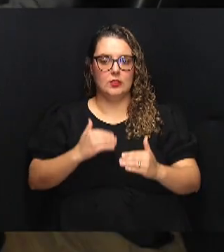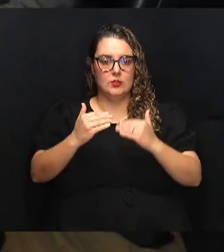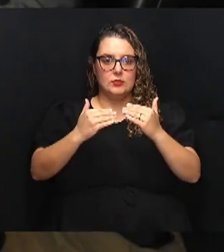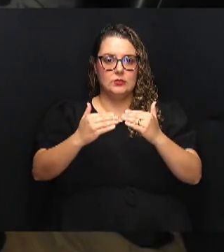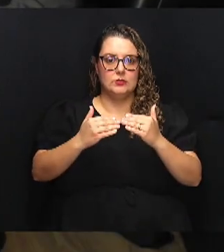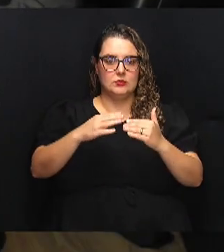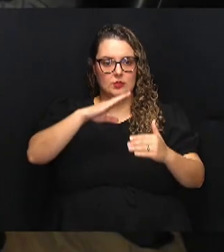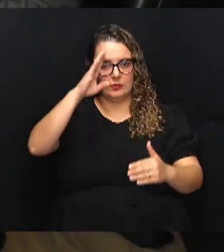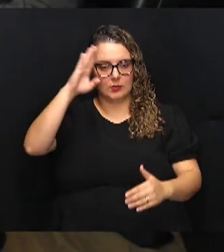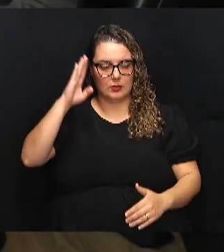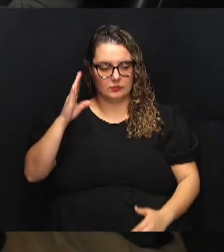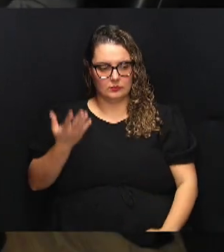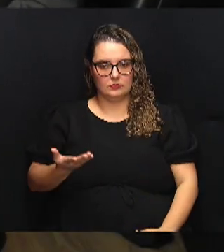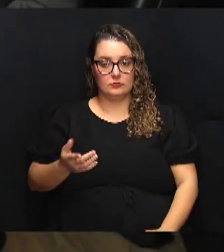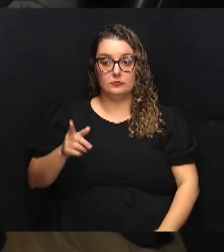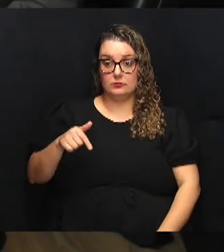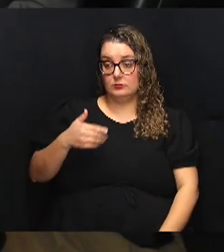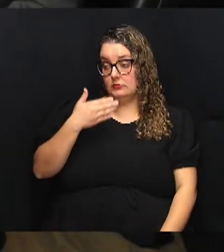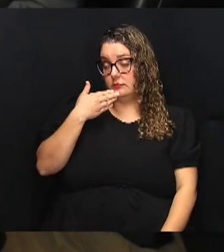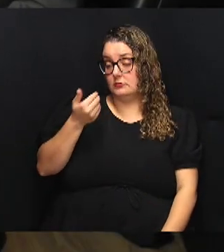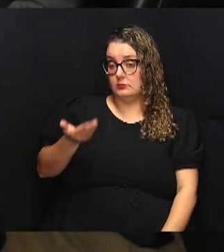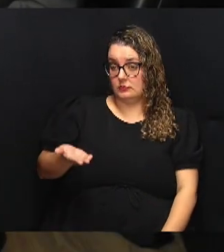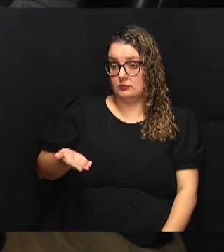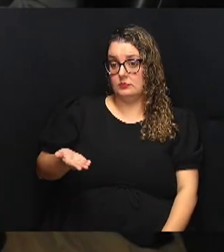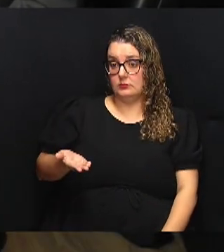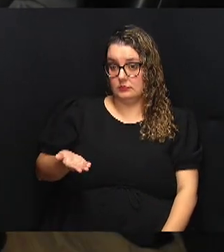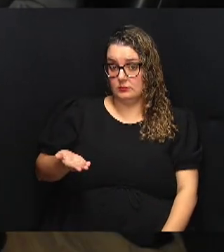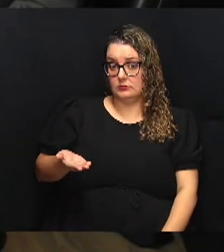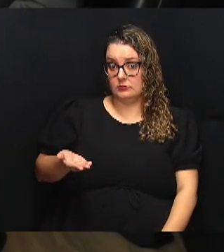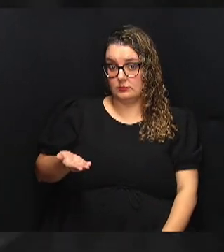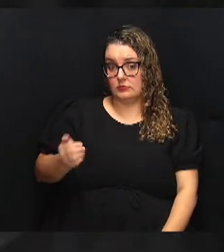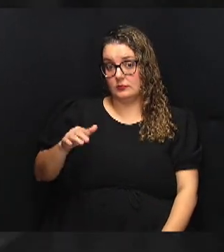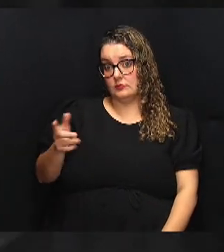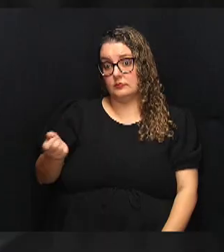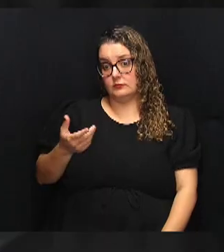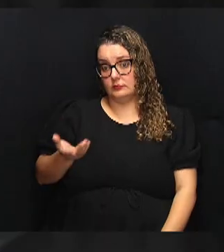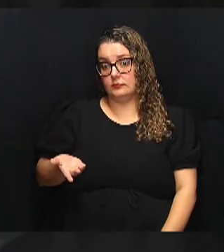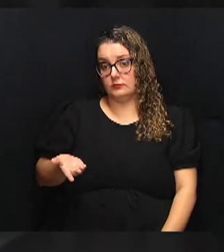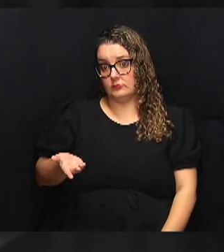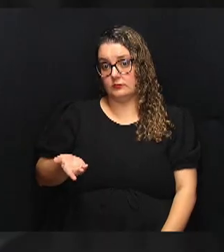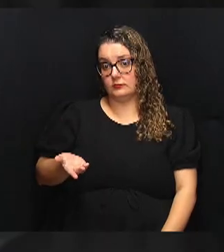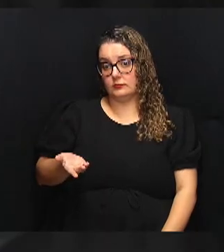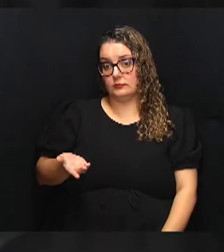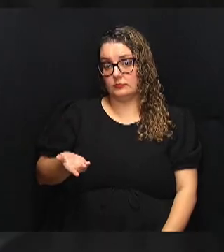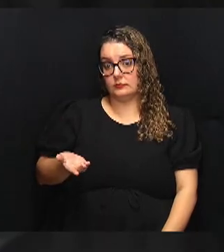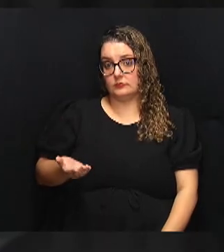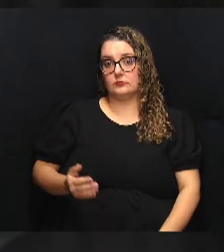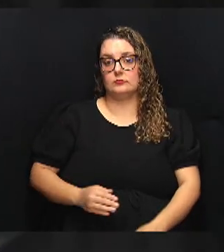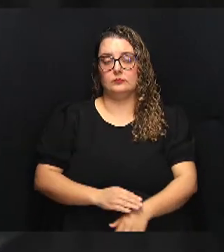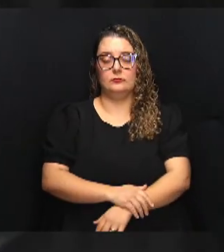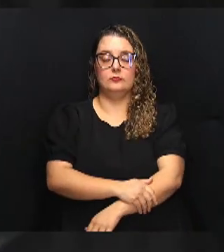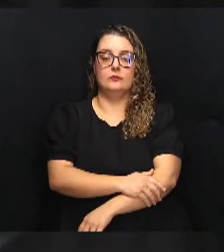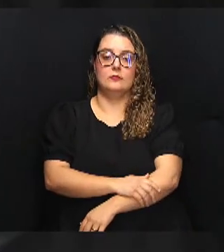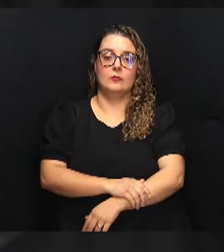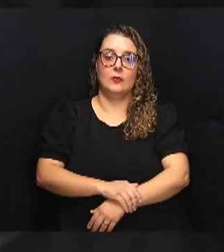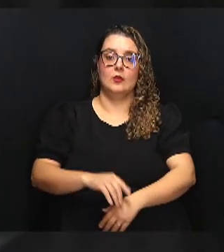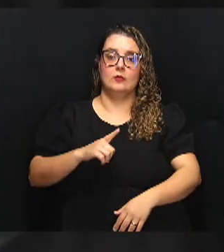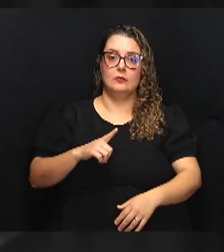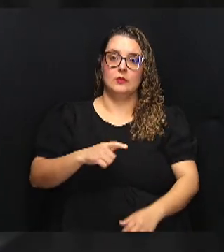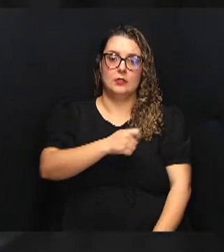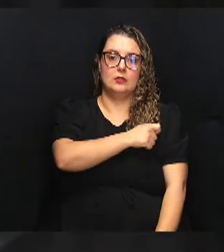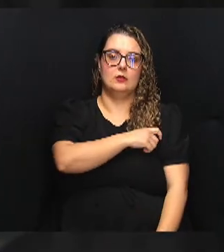acadêmico? É uma melhora e mais do que isso, né? Porque existem muitos alunos que acabam ficando